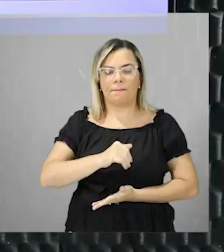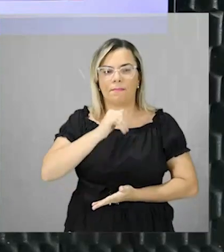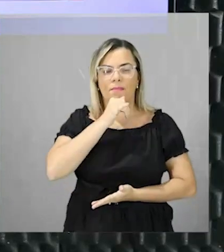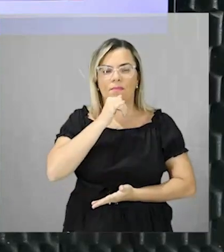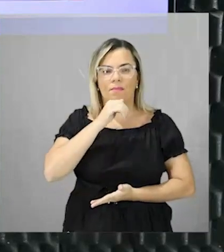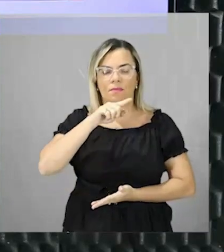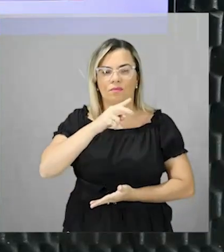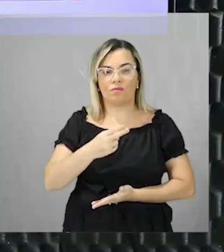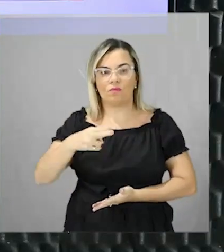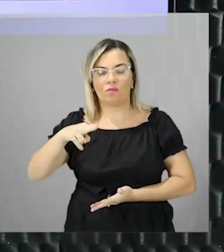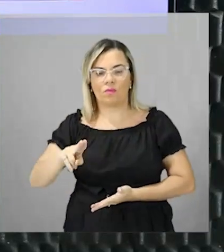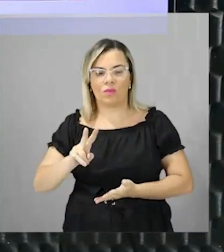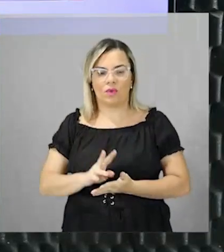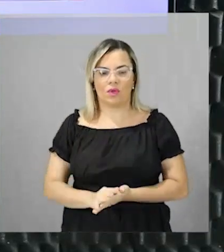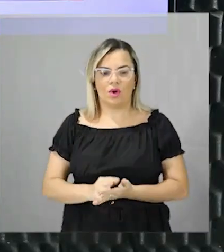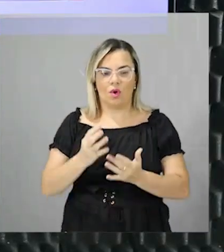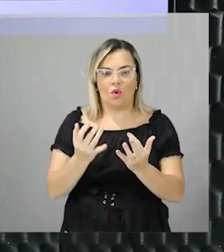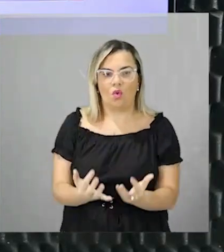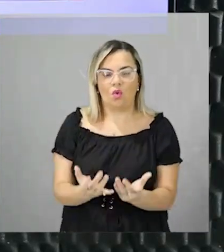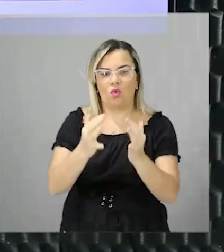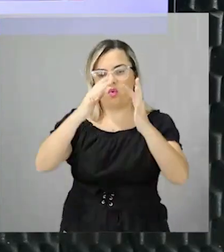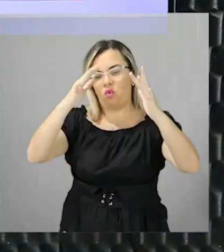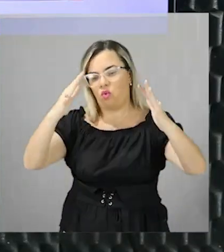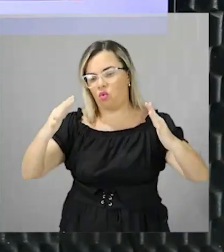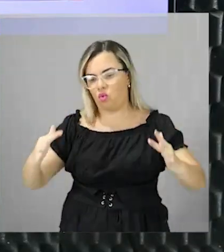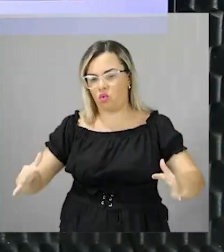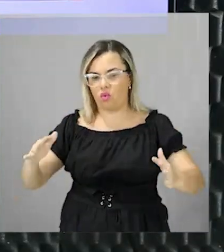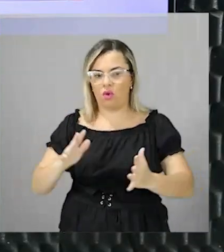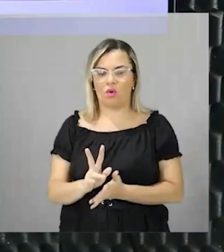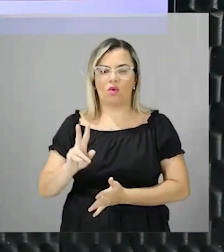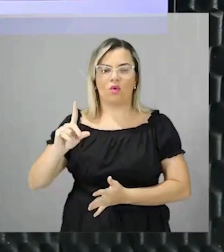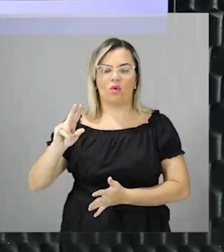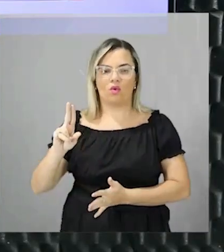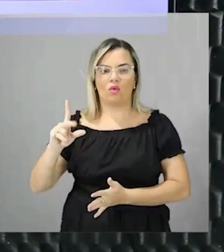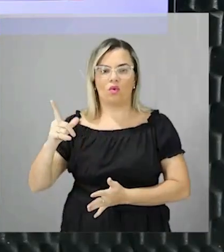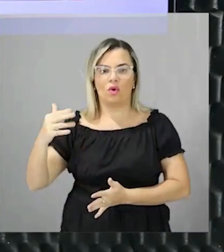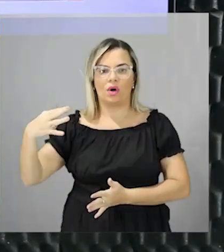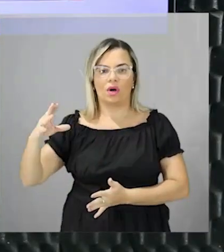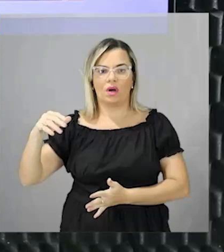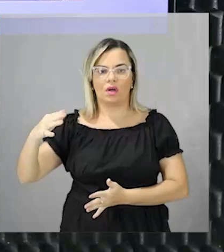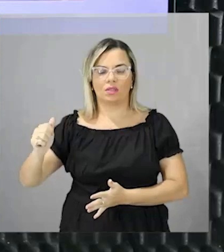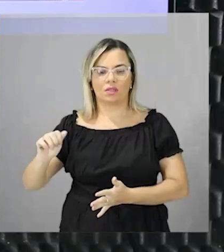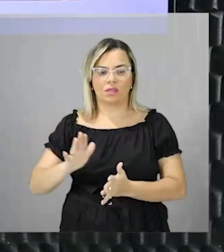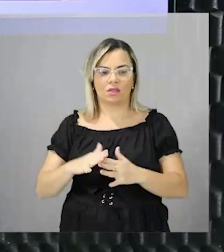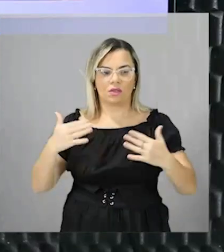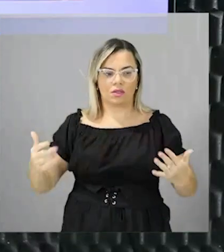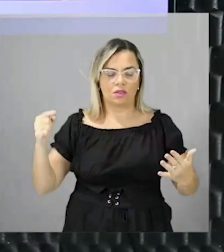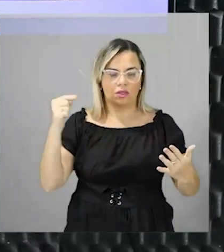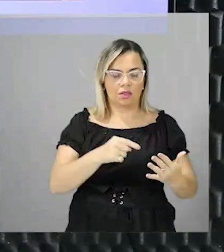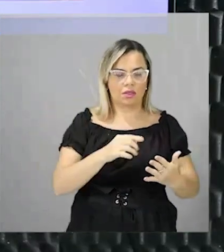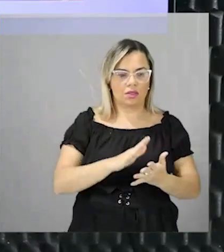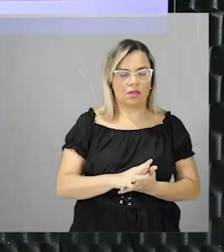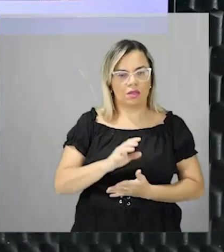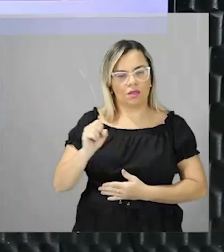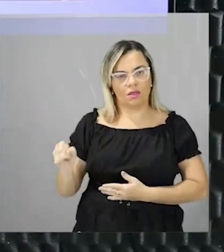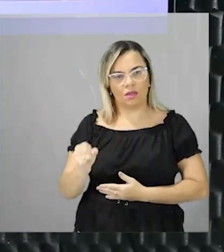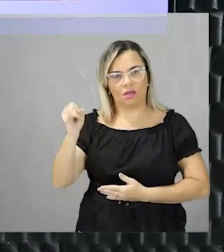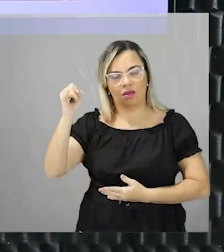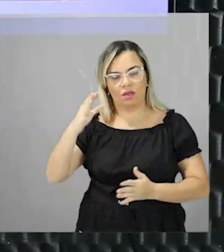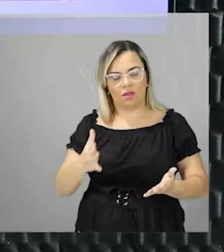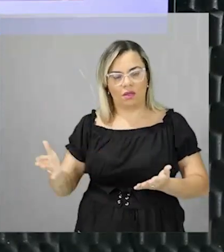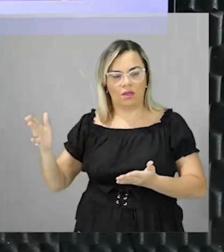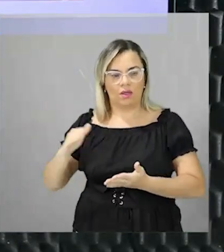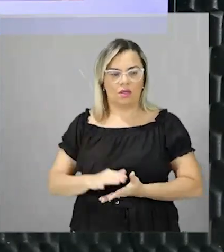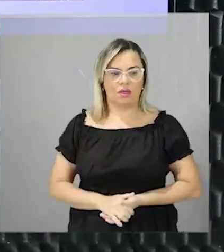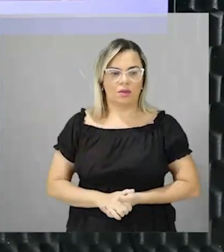também chamadas de rochas vulcânicas, tá bom? Potencial importante das rochas magmáticas. A gente já falou, mas repete, tá? Falamos